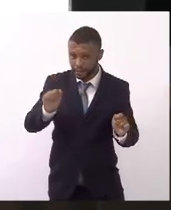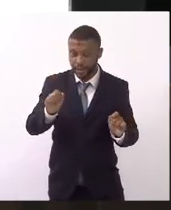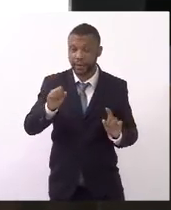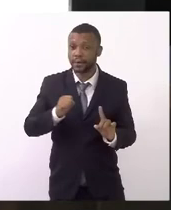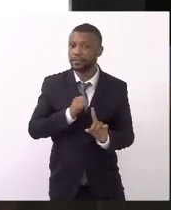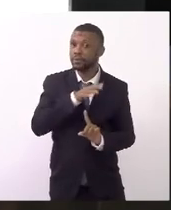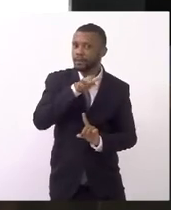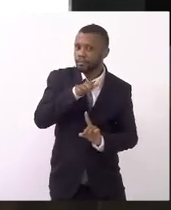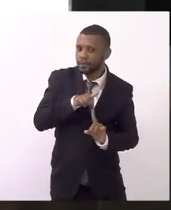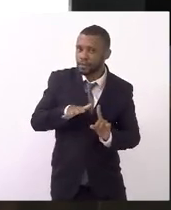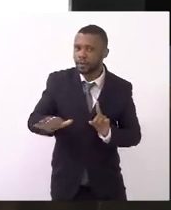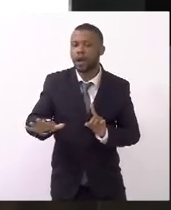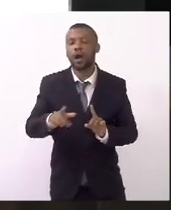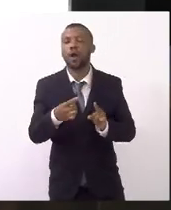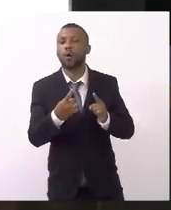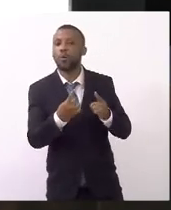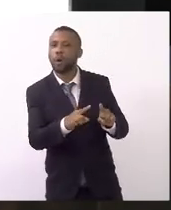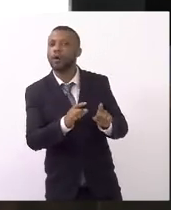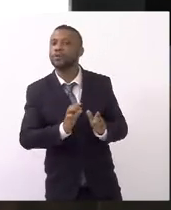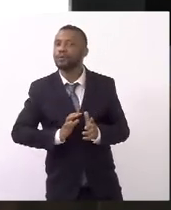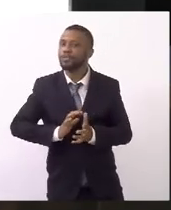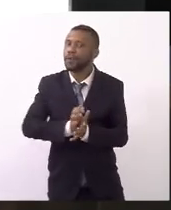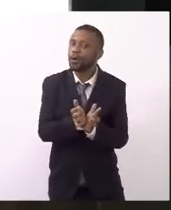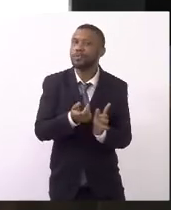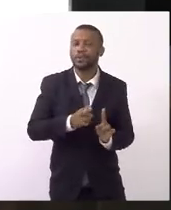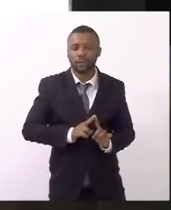contra o racismo religioso